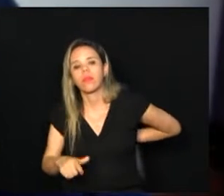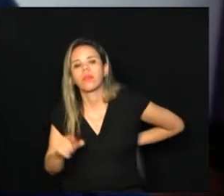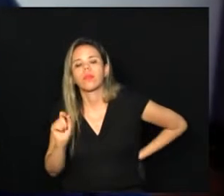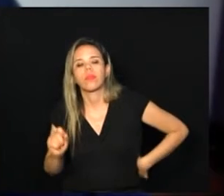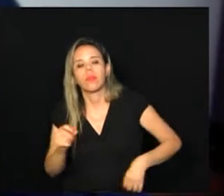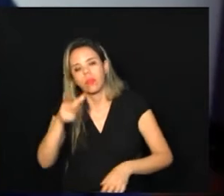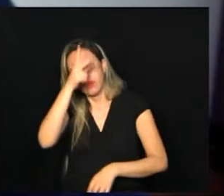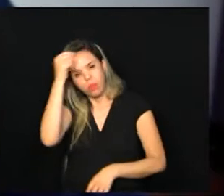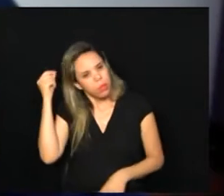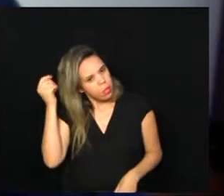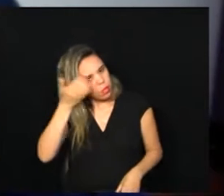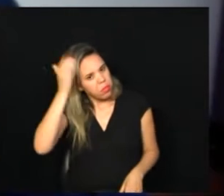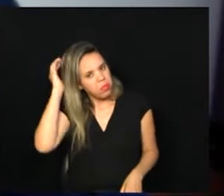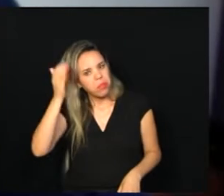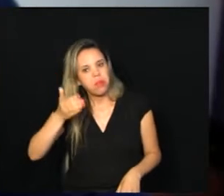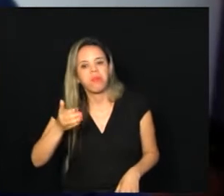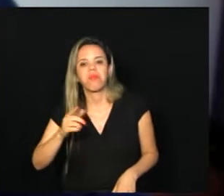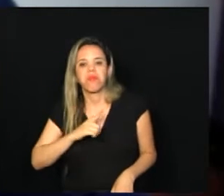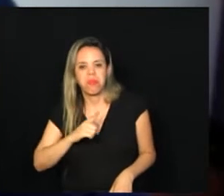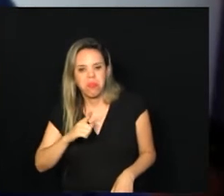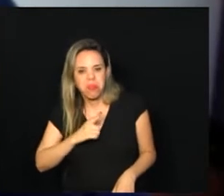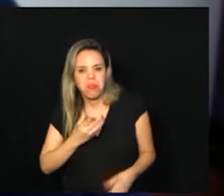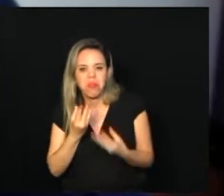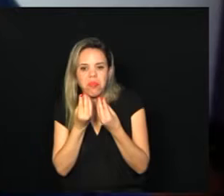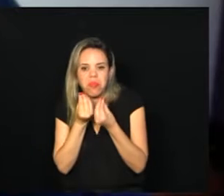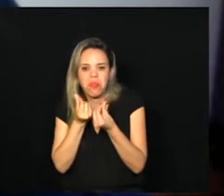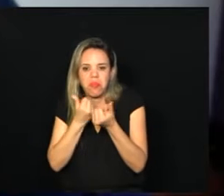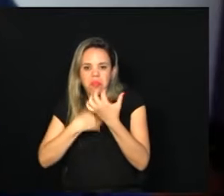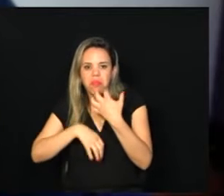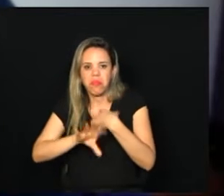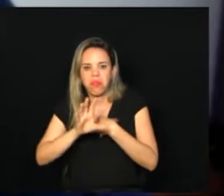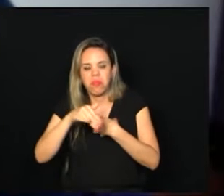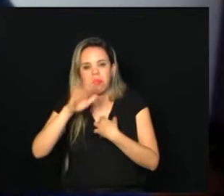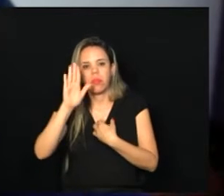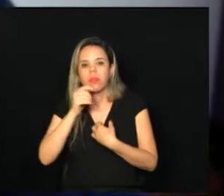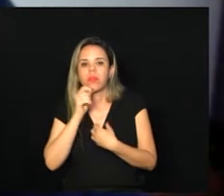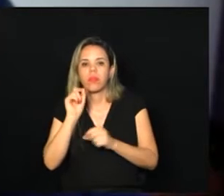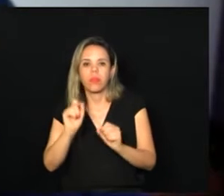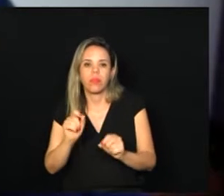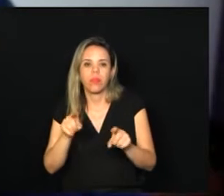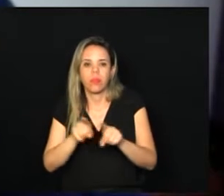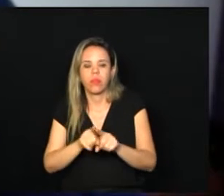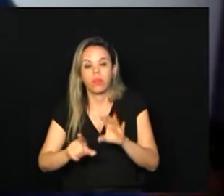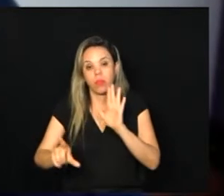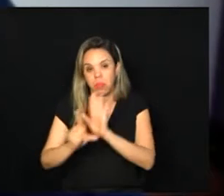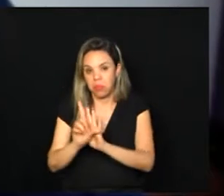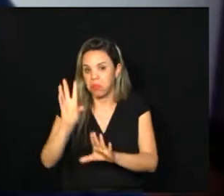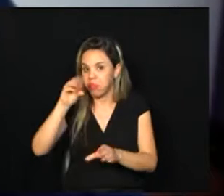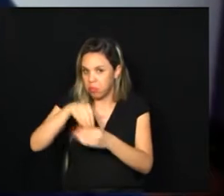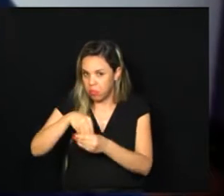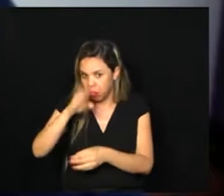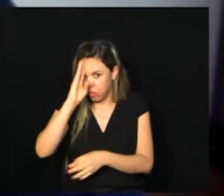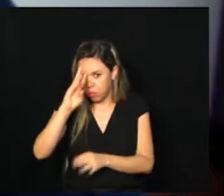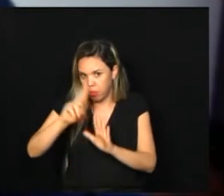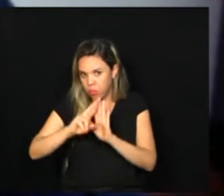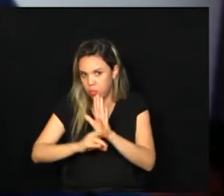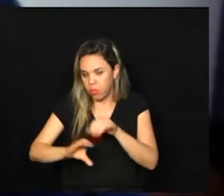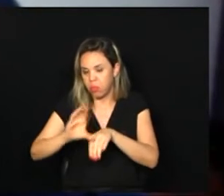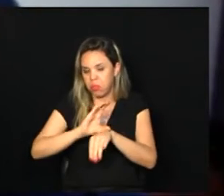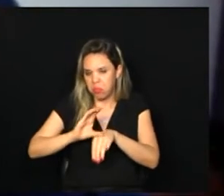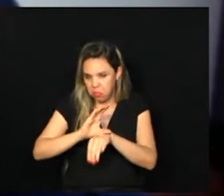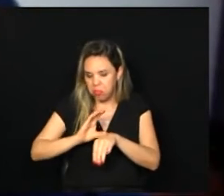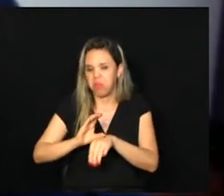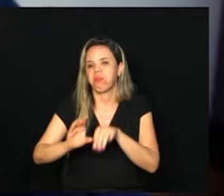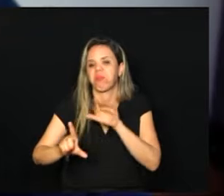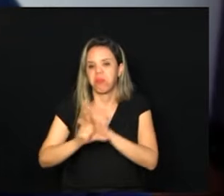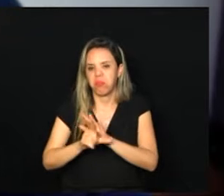sobre o prefeito Dario Saad, ele teve essa sensibilidade, mas mais do que isso, legalidade, né? Um princípio constitucional